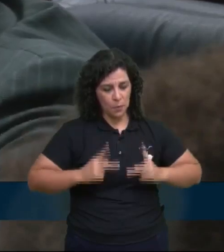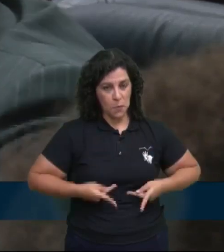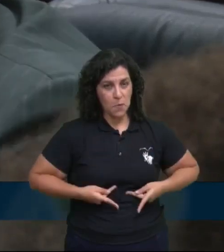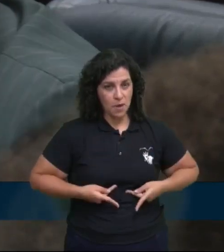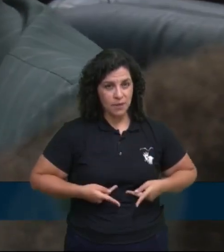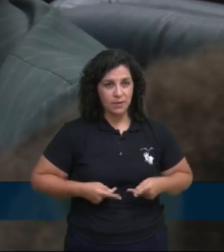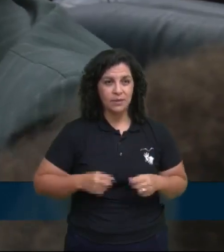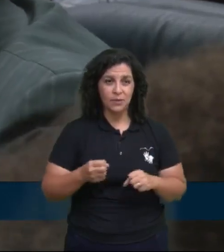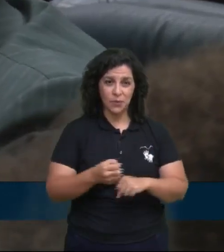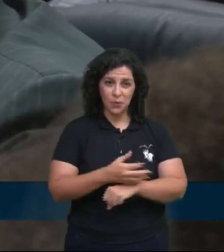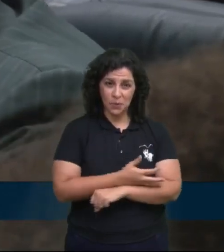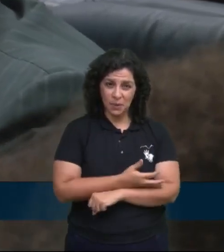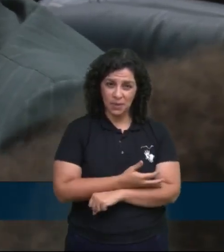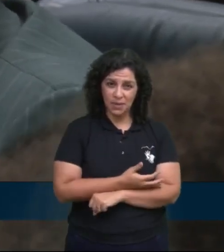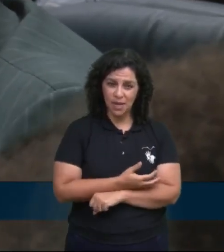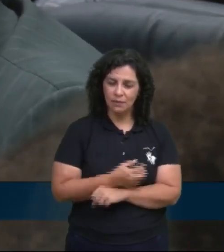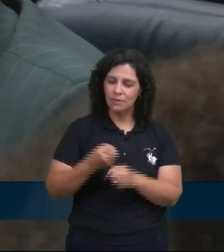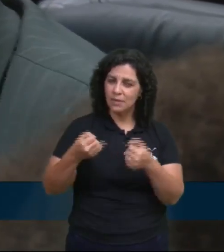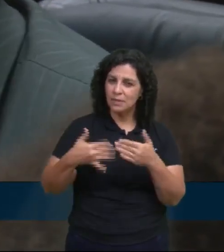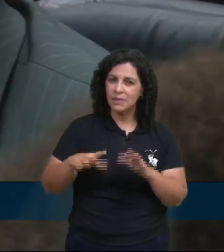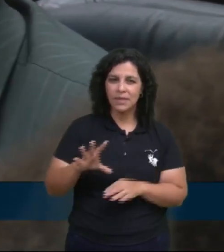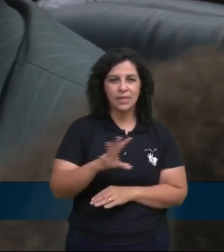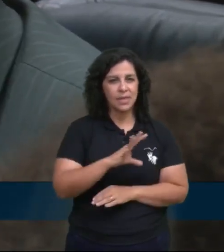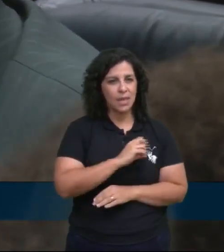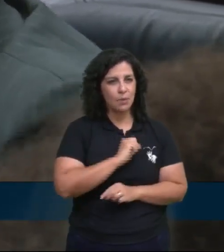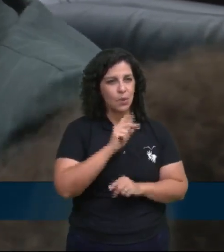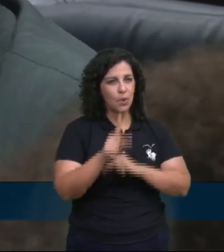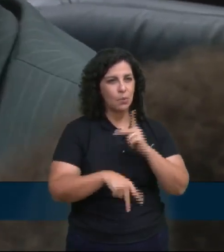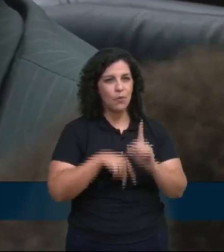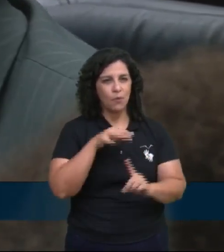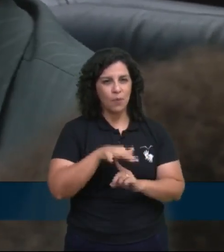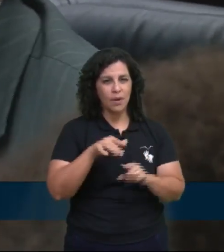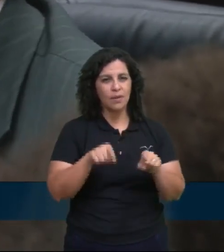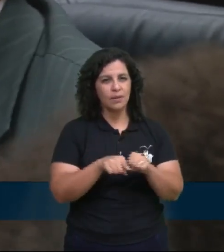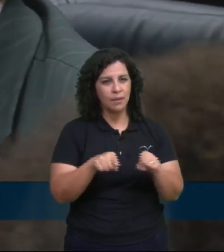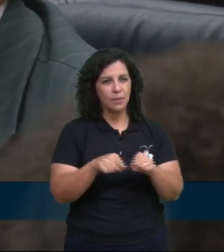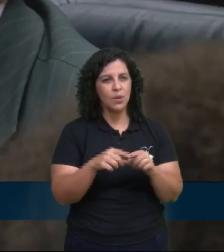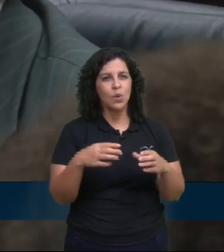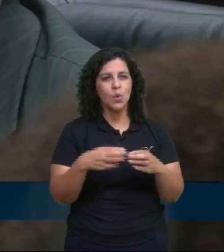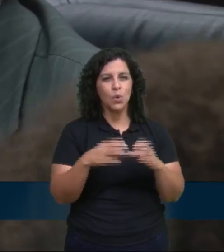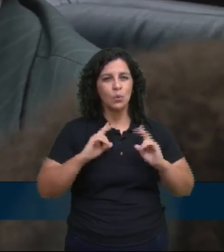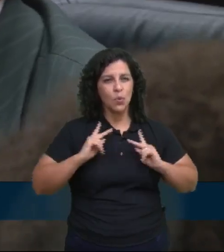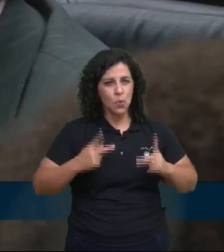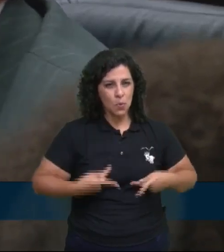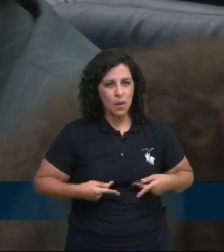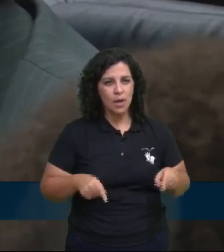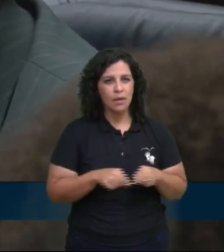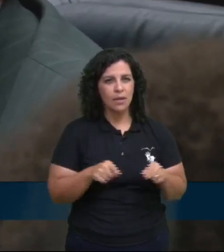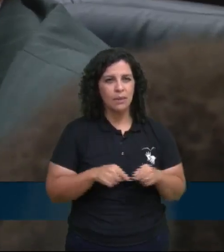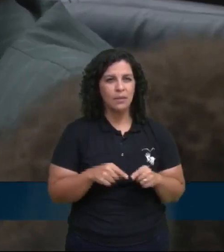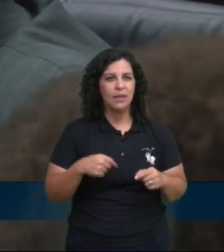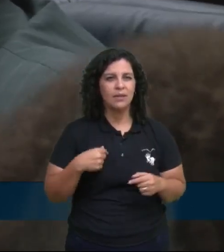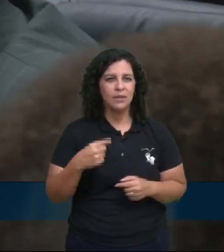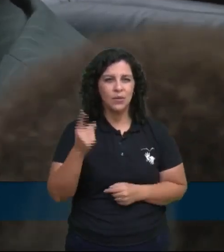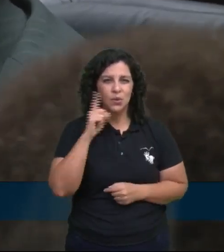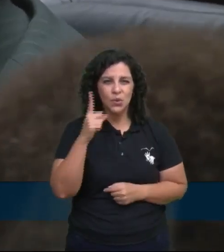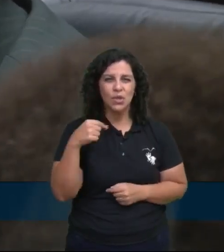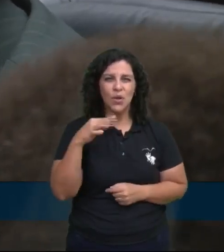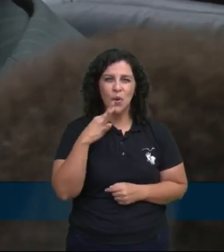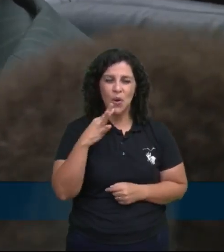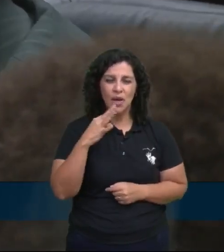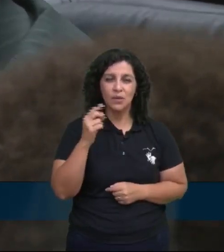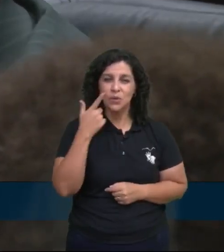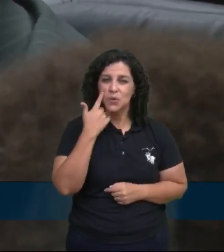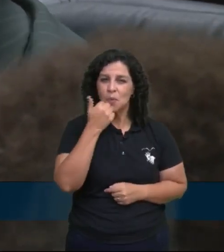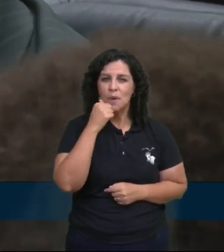na sua emoção traduz esse amor ao povo do Paraná, o amor à figura humana também, do cotidiano, de quem conhece o